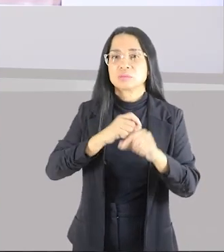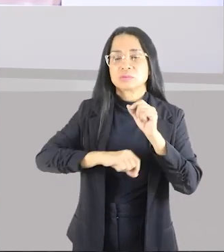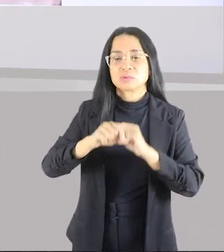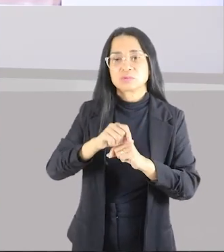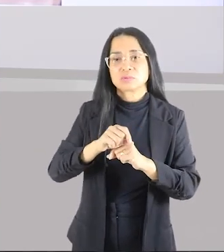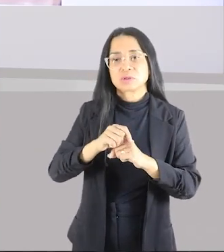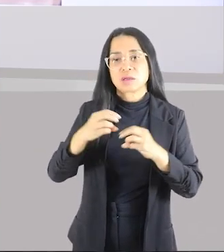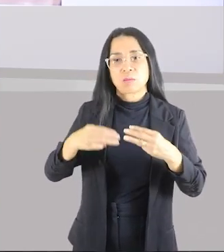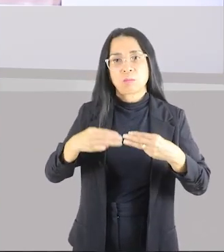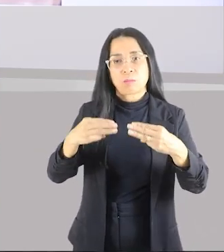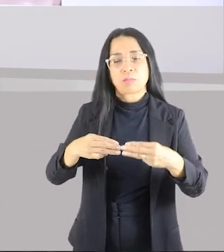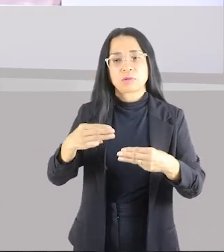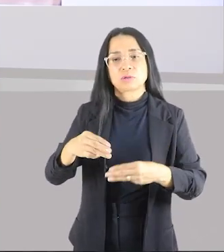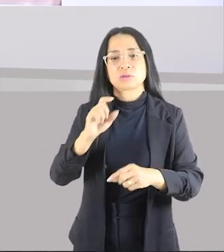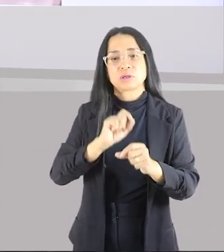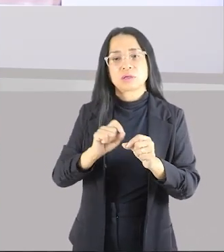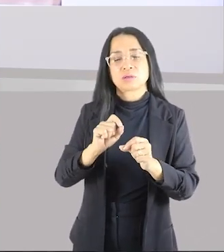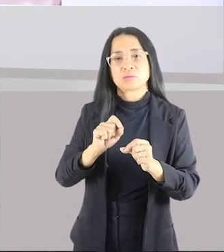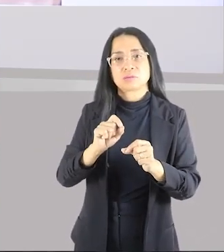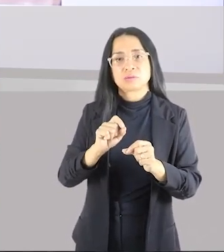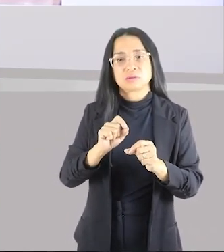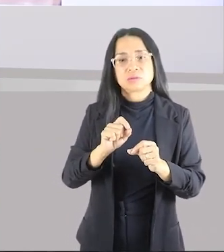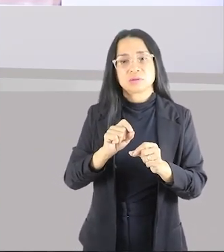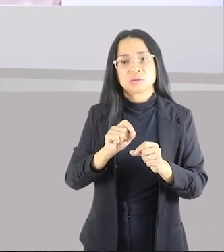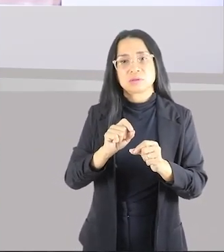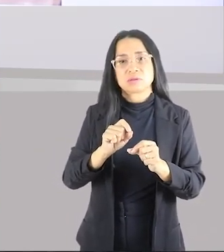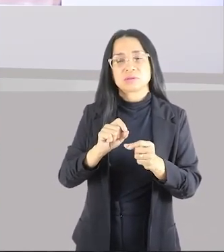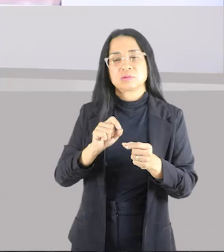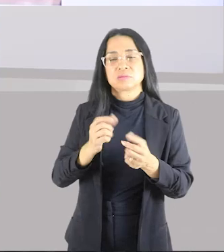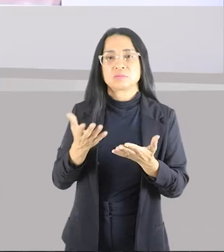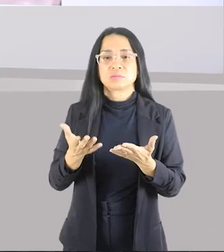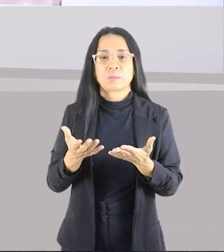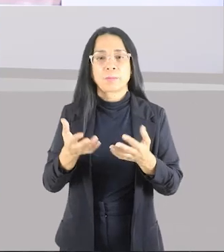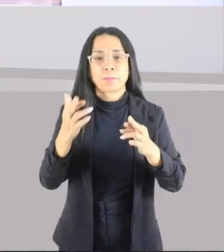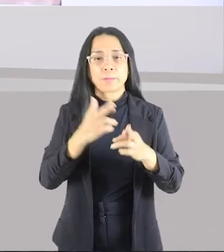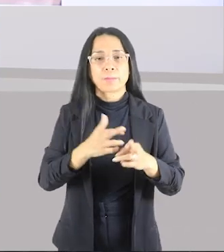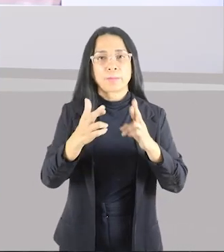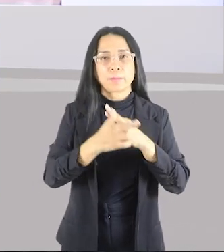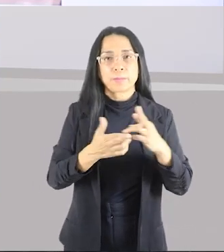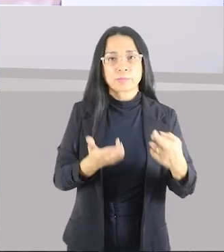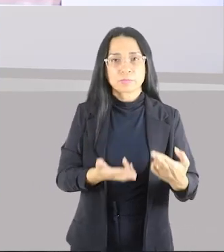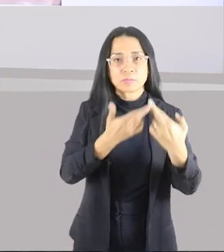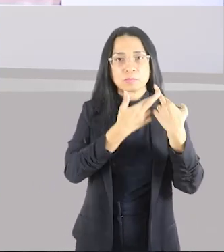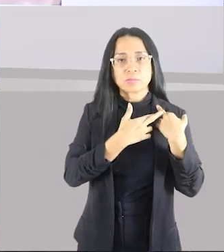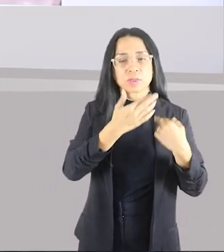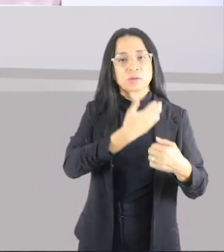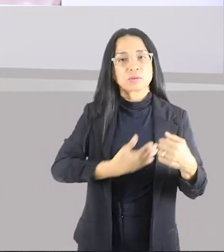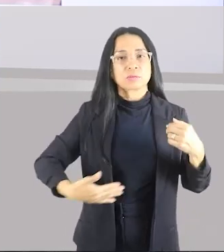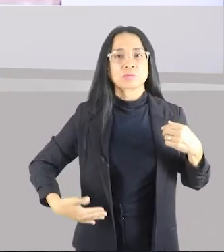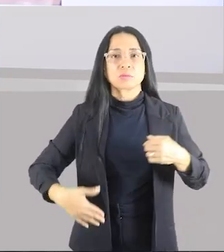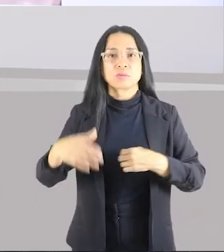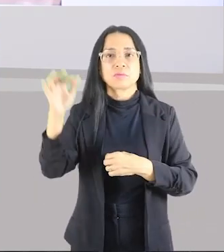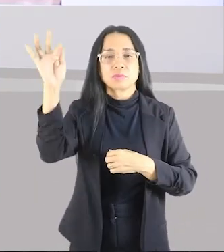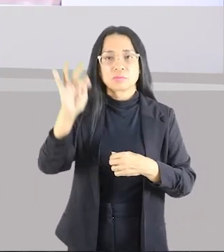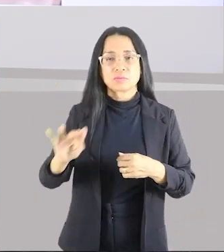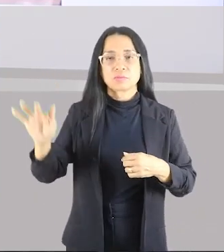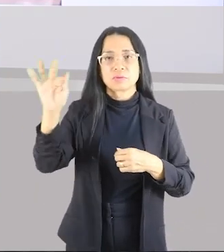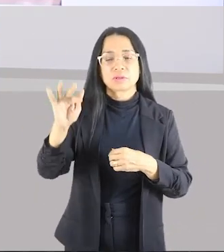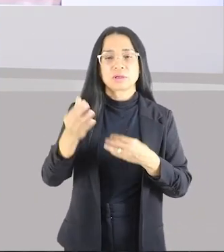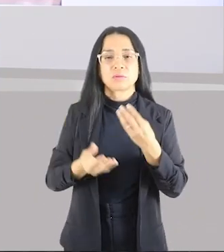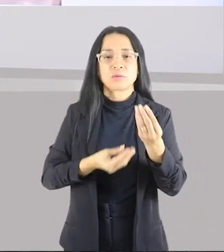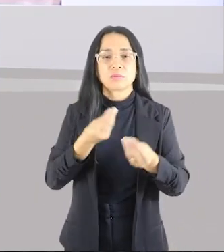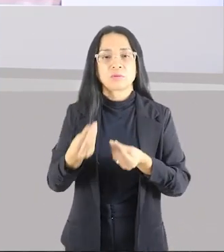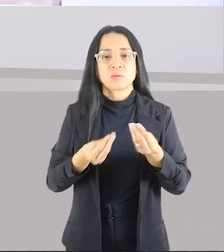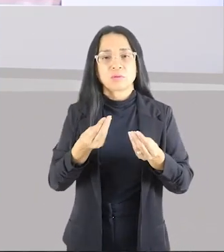de um ministério. Isso diz respeito a uma responsabilidade do governo federal e é como